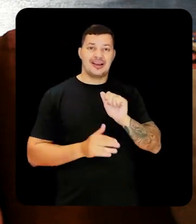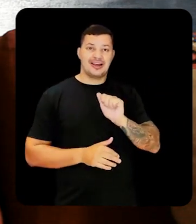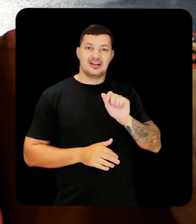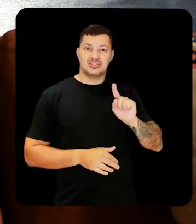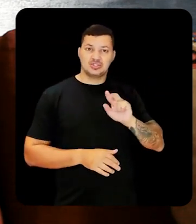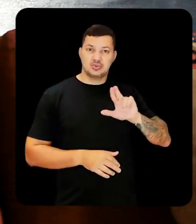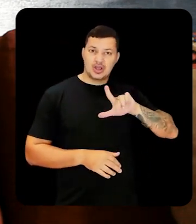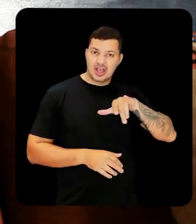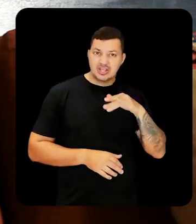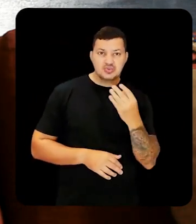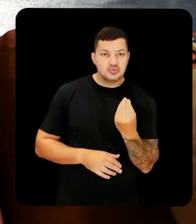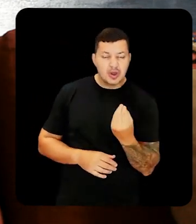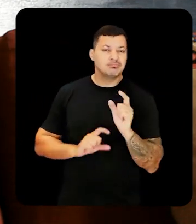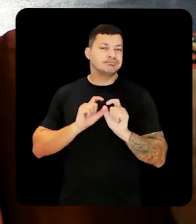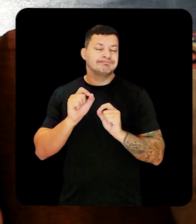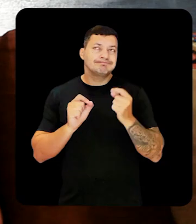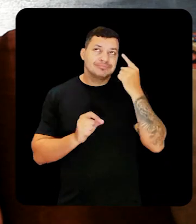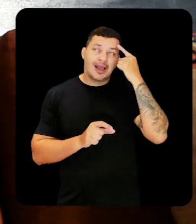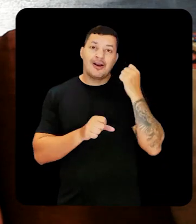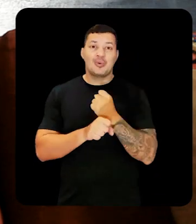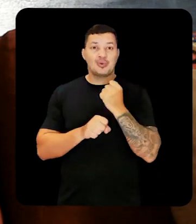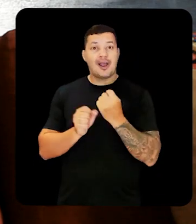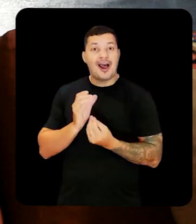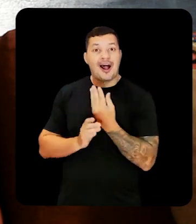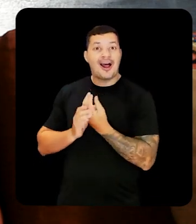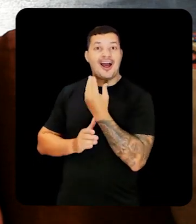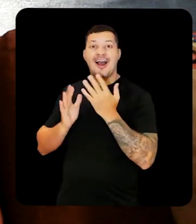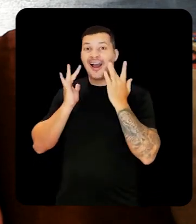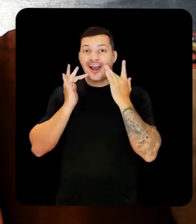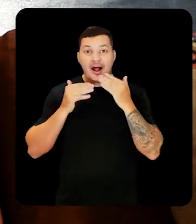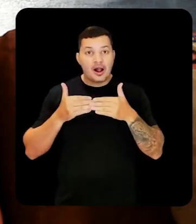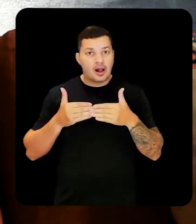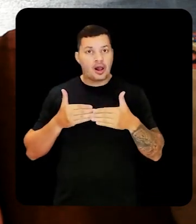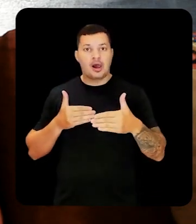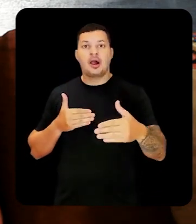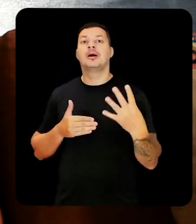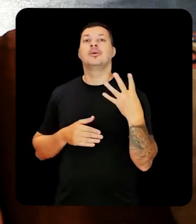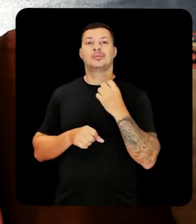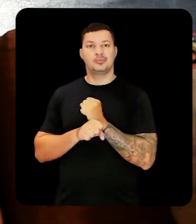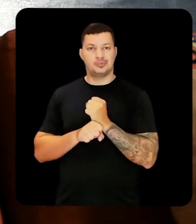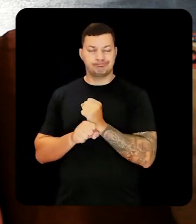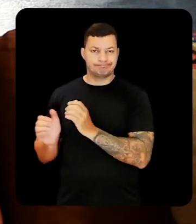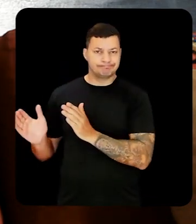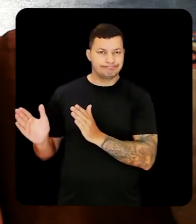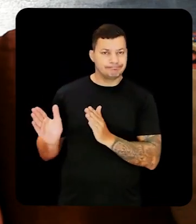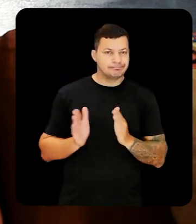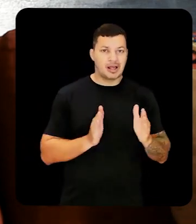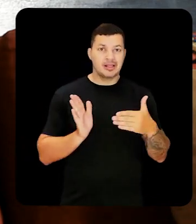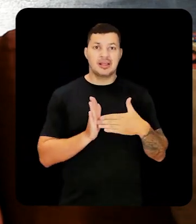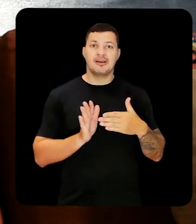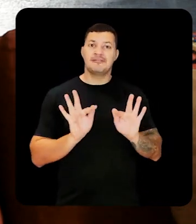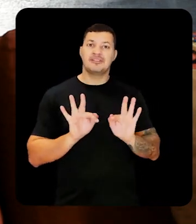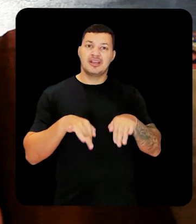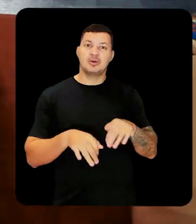em 2005, estimulou essa construção, essa ideia de construir o teatro, porque o teatro ele é construído durante esse processo de 4 anos aí, que vai